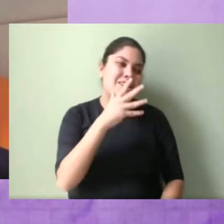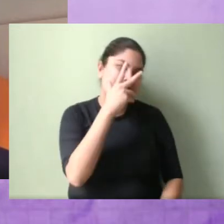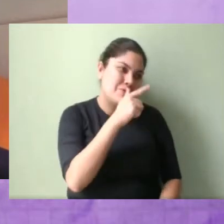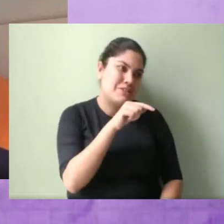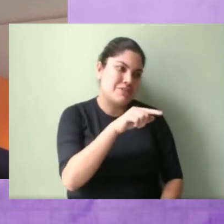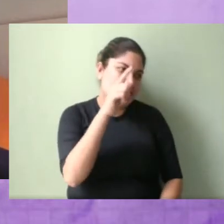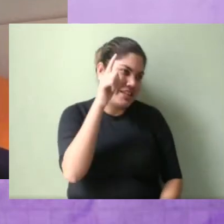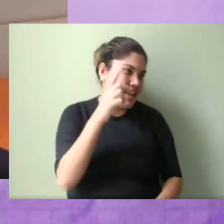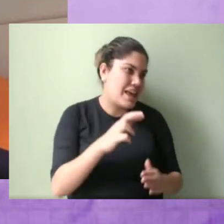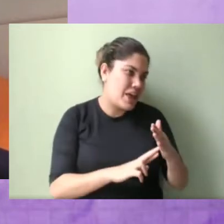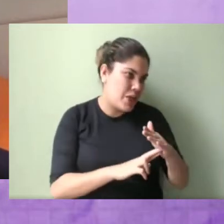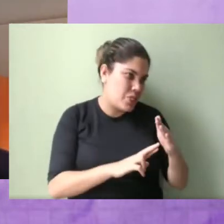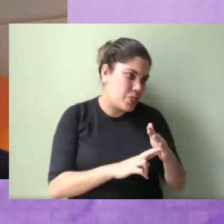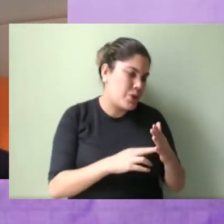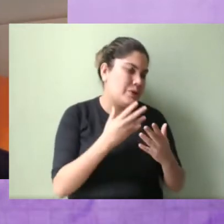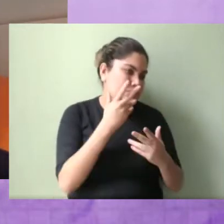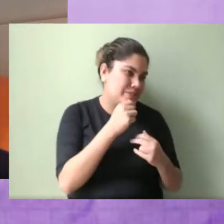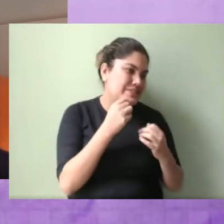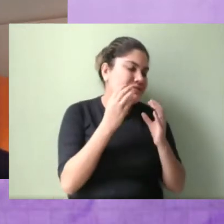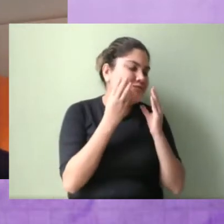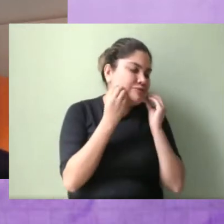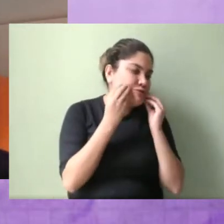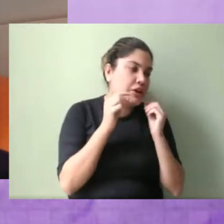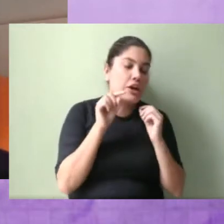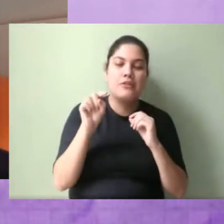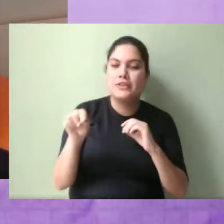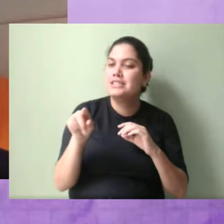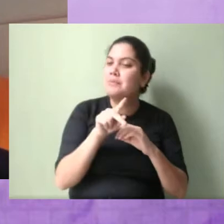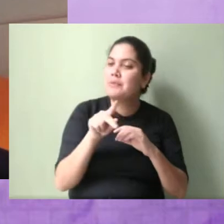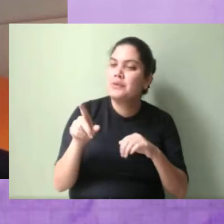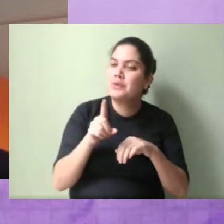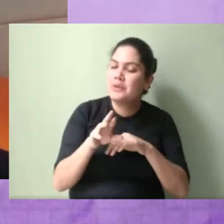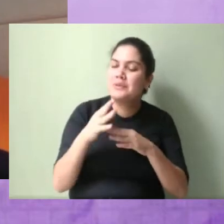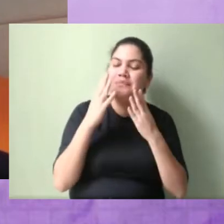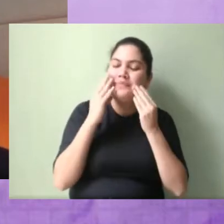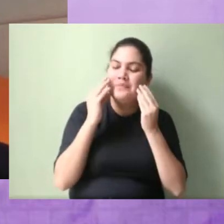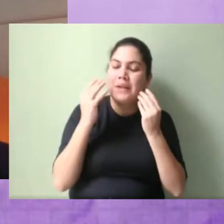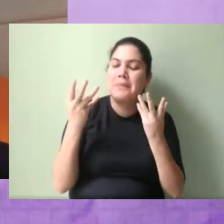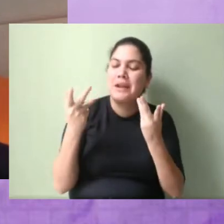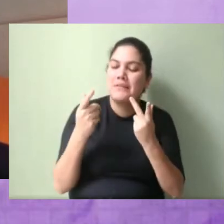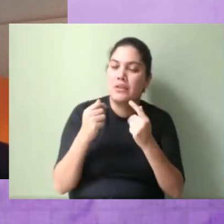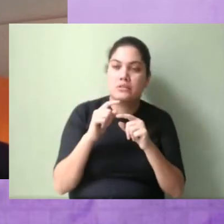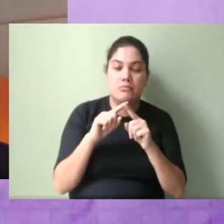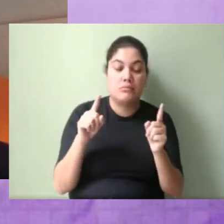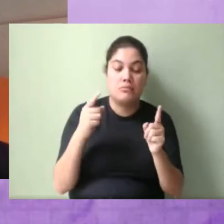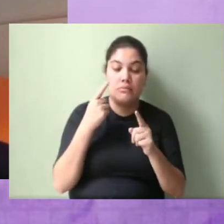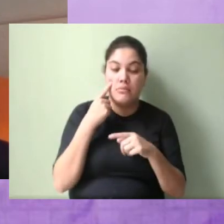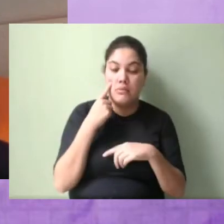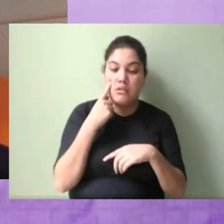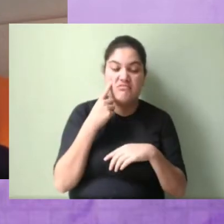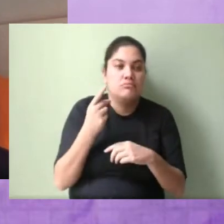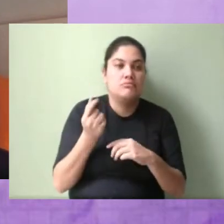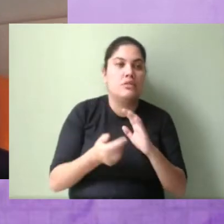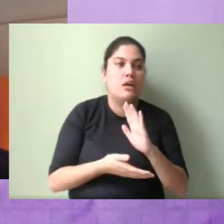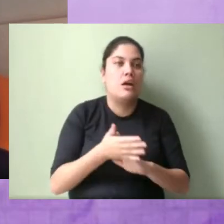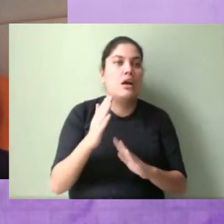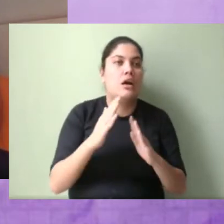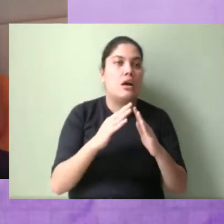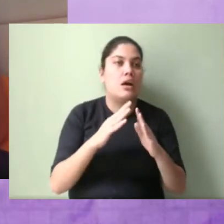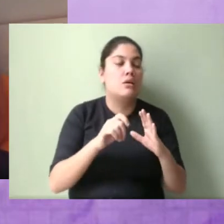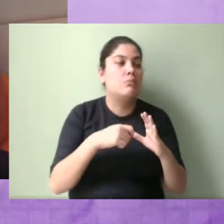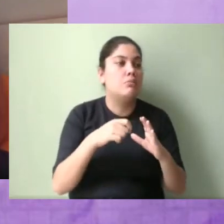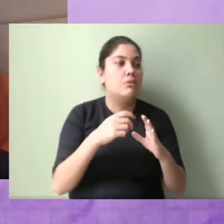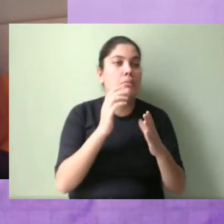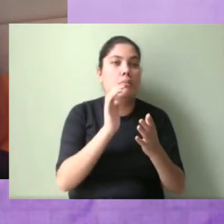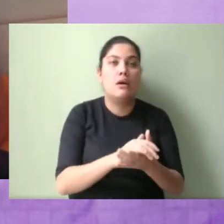falei da masculinidade, que nós mulheres estamos brincando de profissionais. Que bonito você que é reitora, gracinha, né? Que bonita você que é